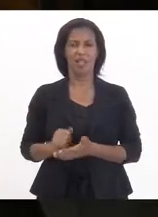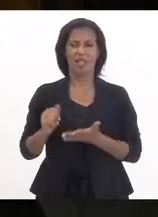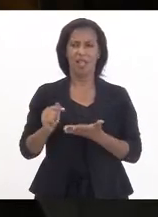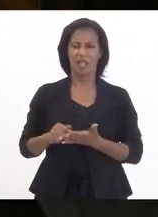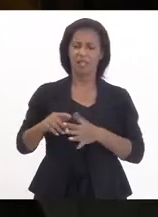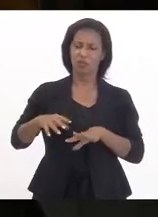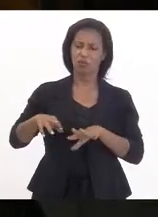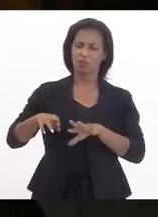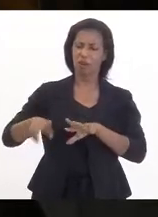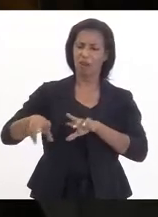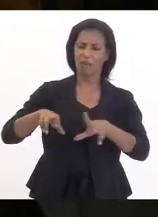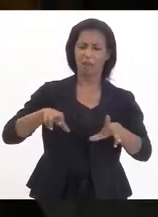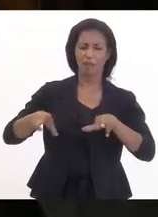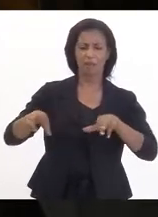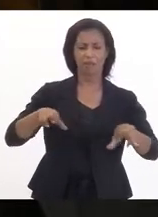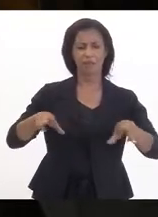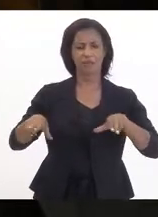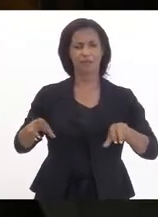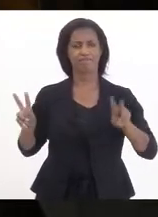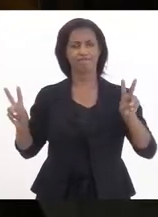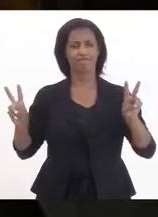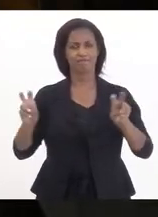tantos e tantos outros aspectos.